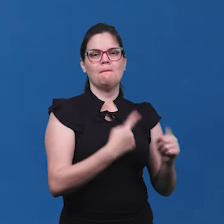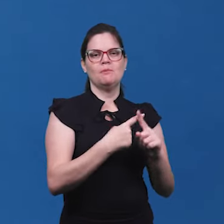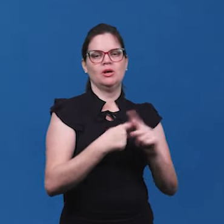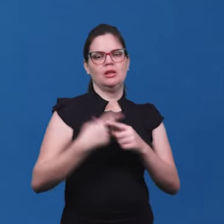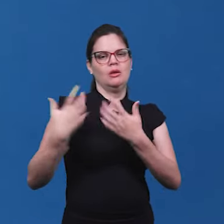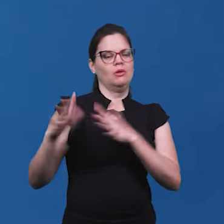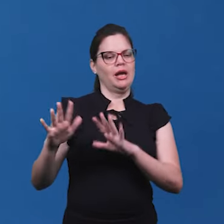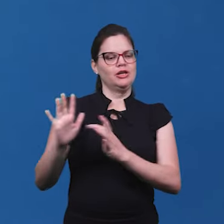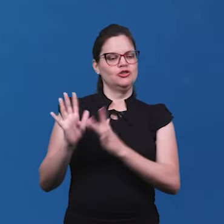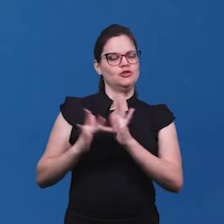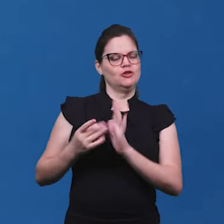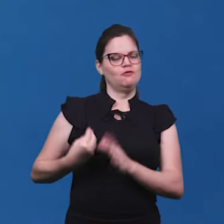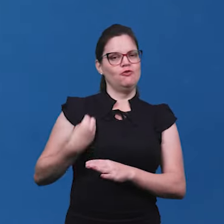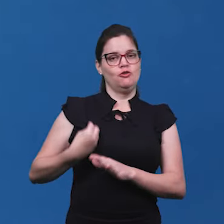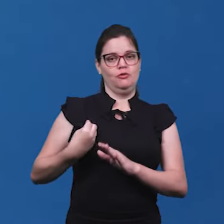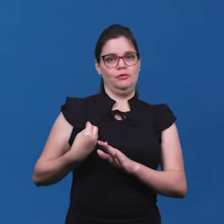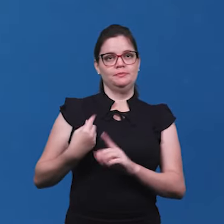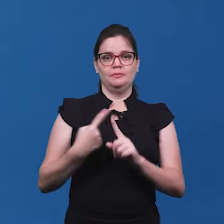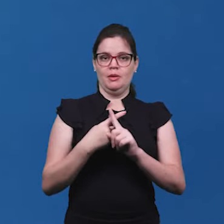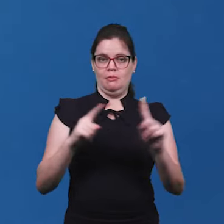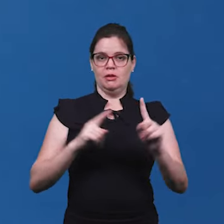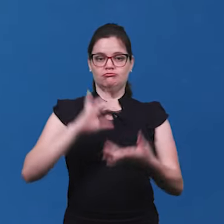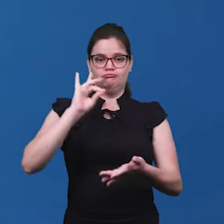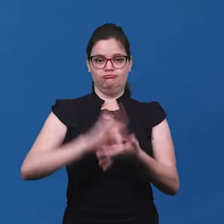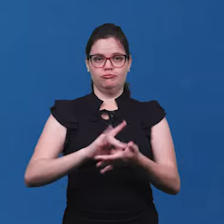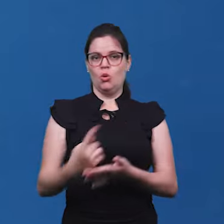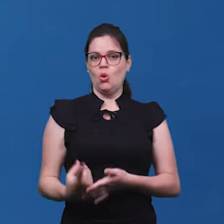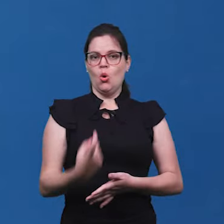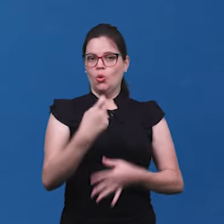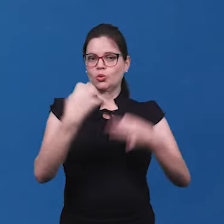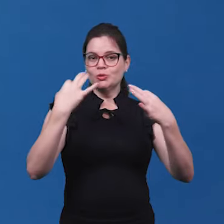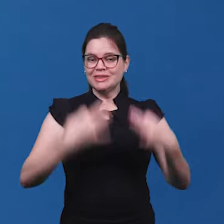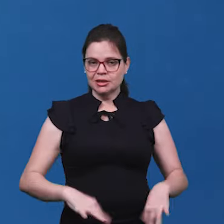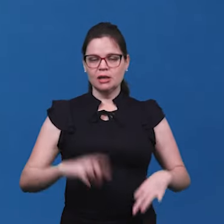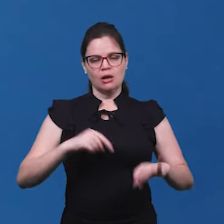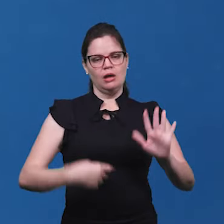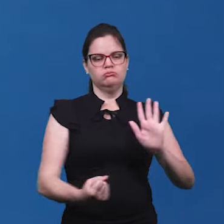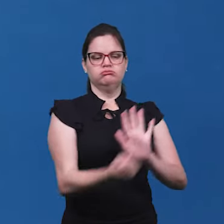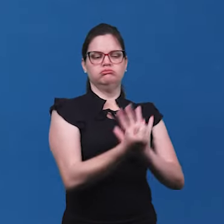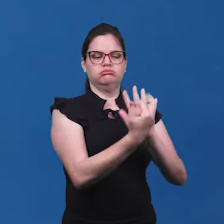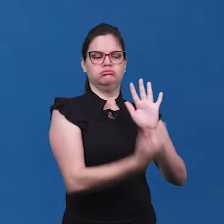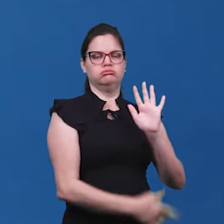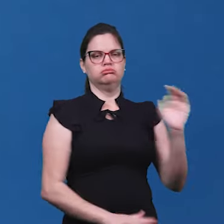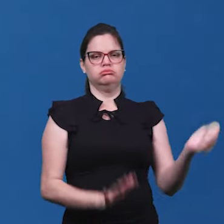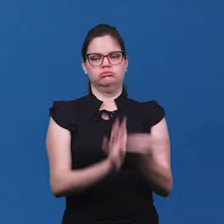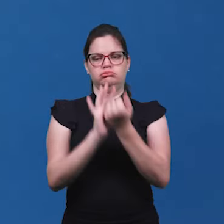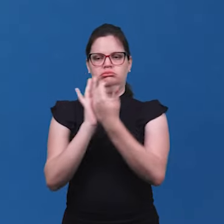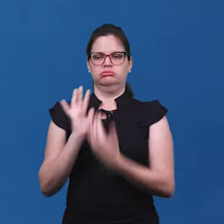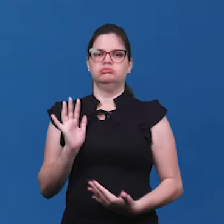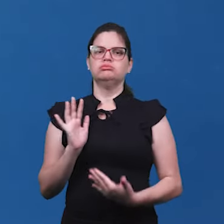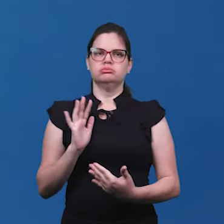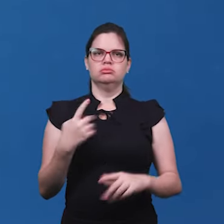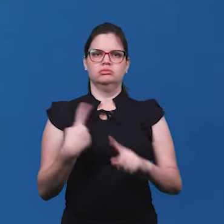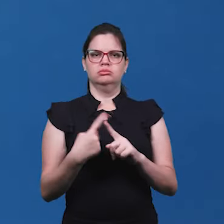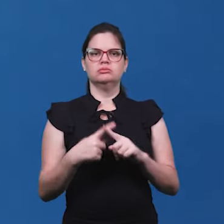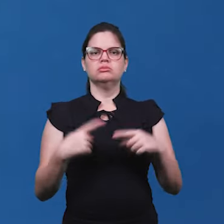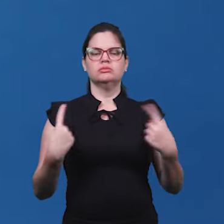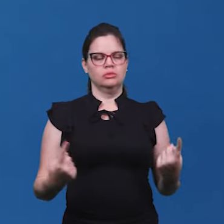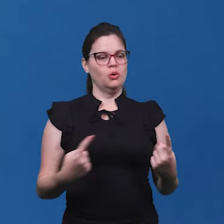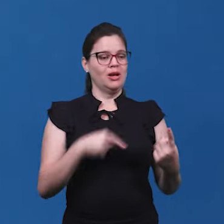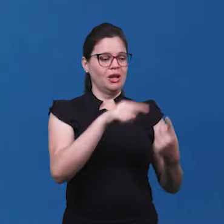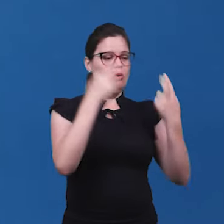sacrifício revelado lá, mostrado lá no Velho Testamento, era o sacrifício de Jesus, e é exatamente em função desse sacrifício